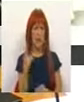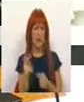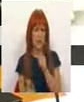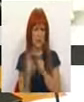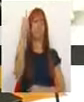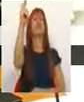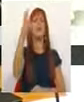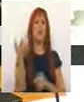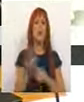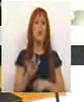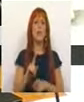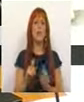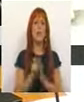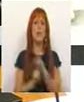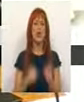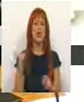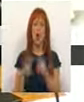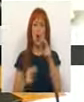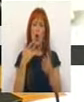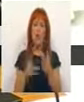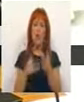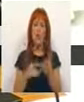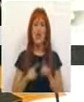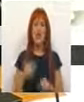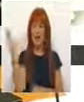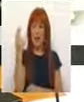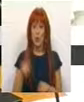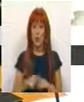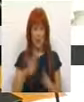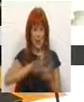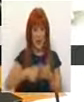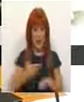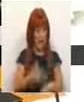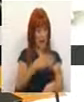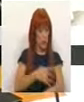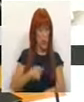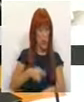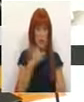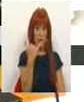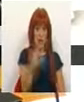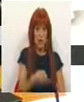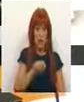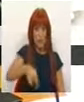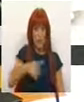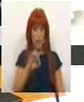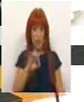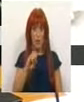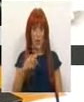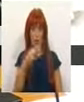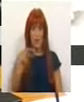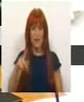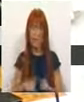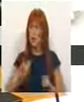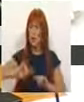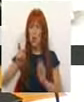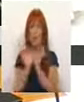triplicaram. O exemplo disso, o registro de obras literárias e artísticas, que na tabela anterior tinham um custo de 29,80€ e que passaram a ter um